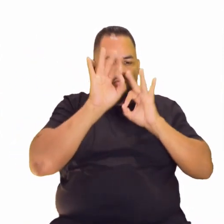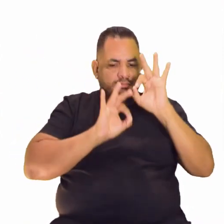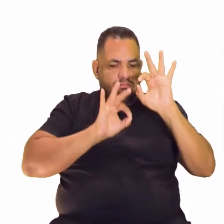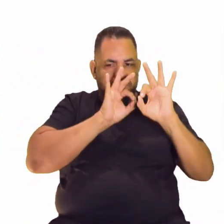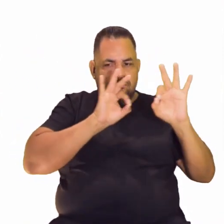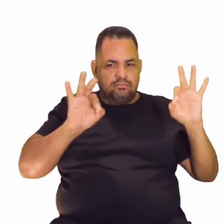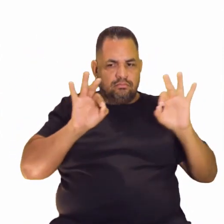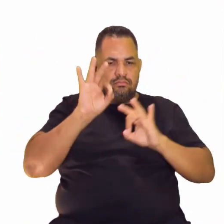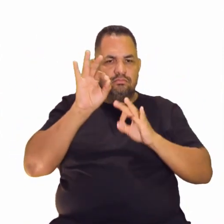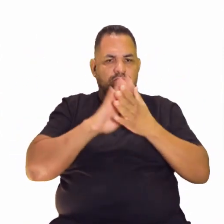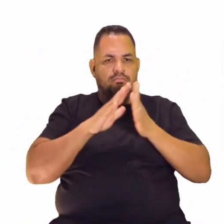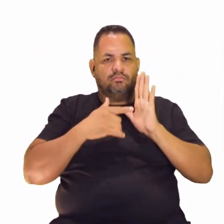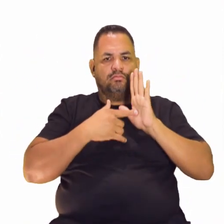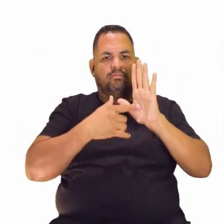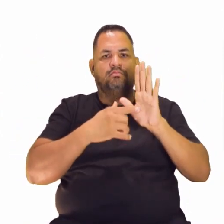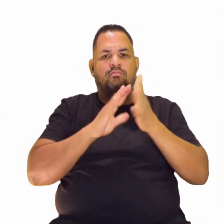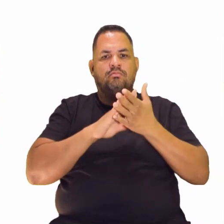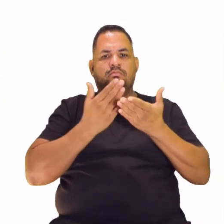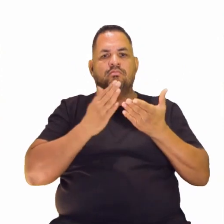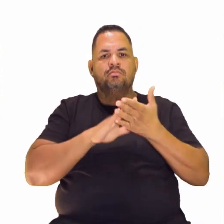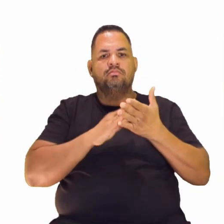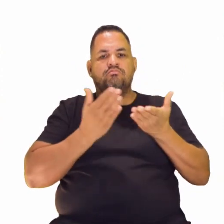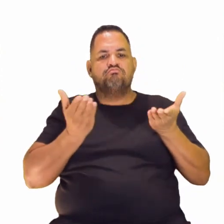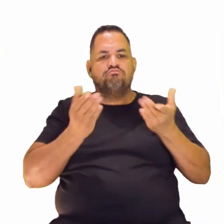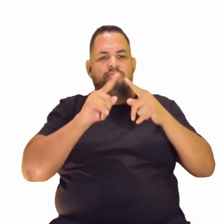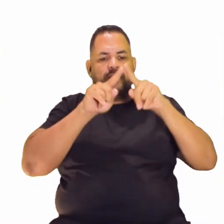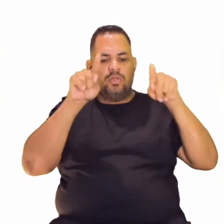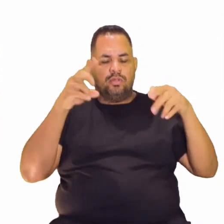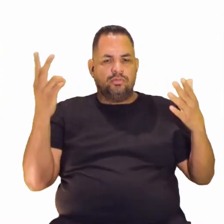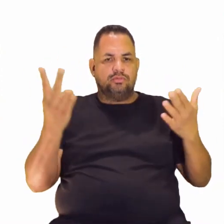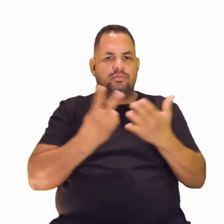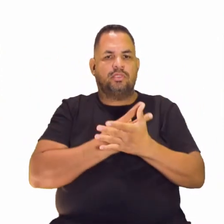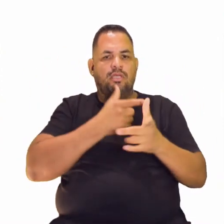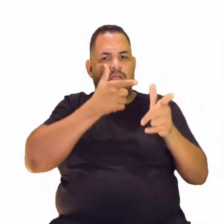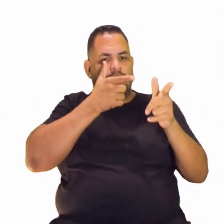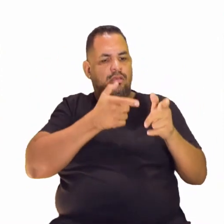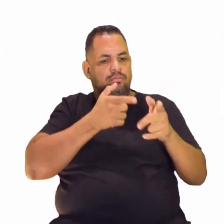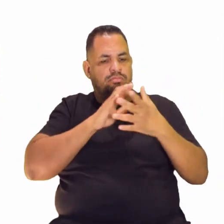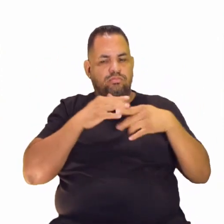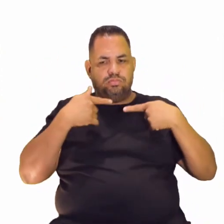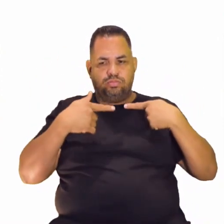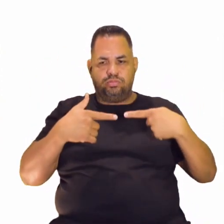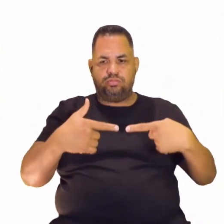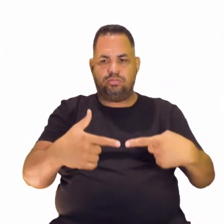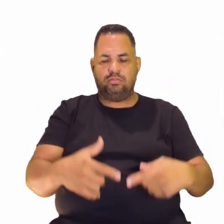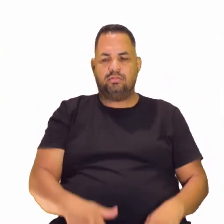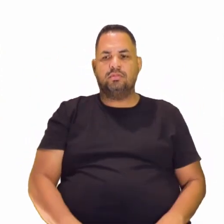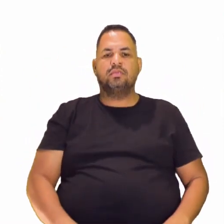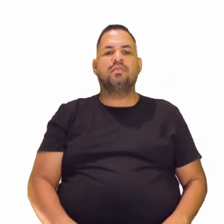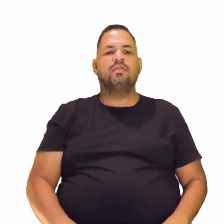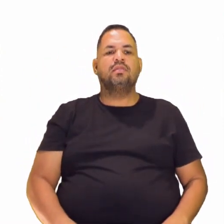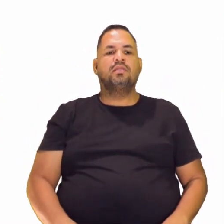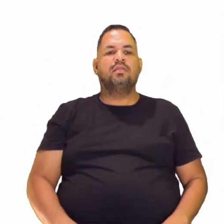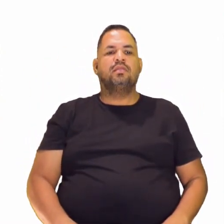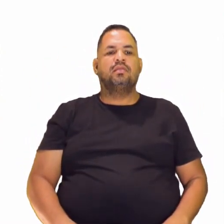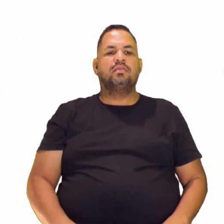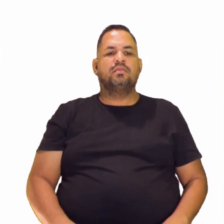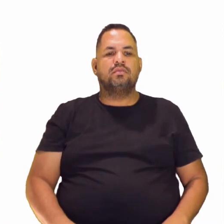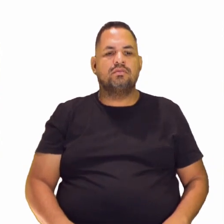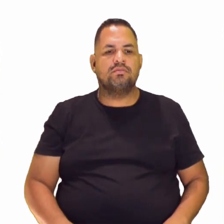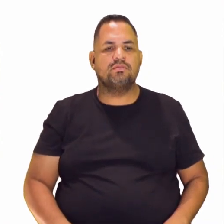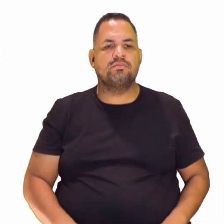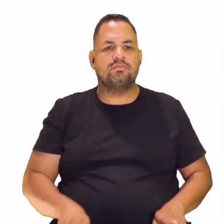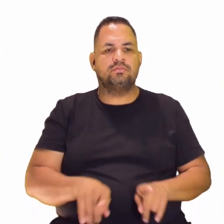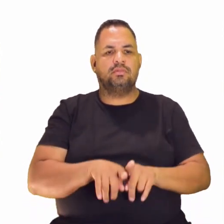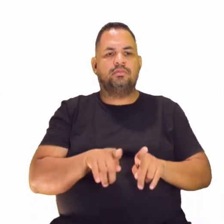geométricas e outras reproduzem cenas de caça ou de guerra. Não vamos esquecer que O Picasso